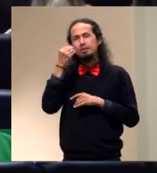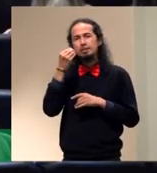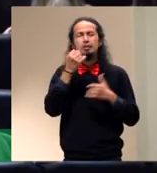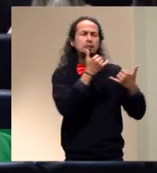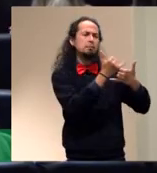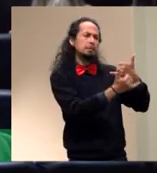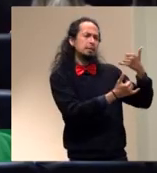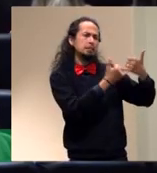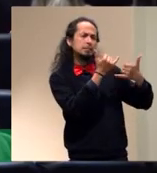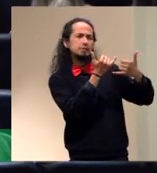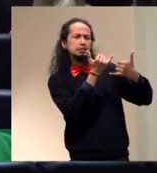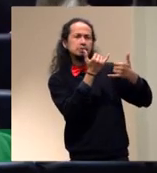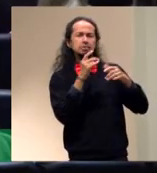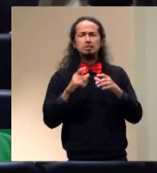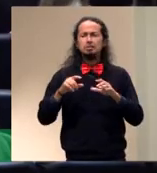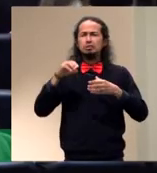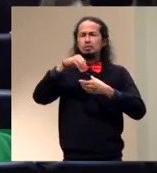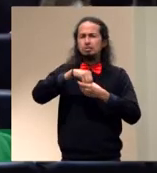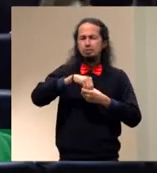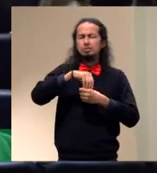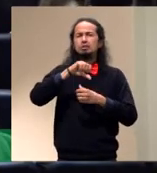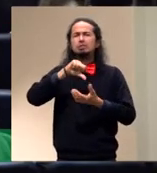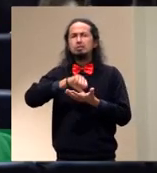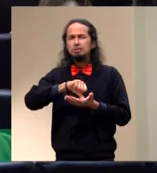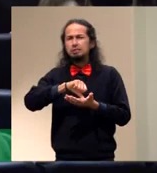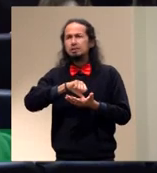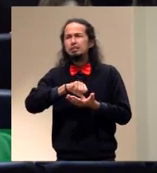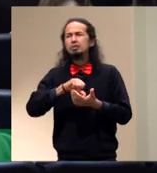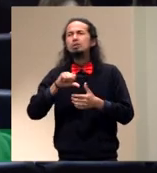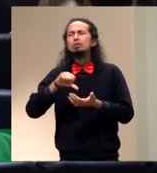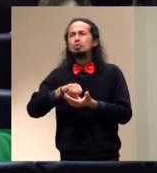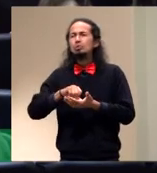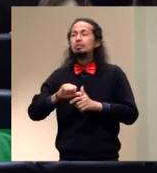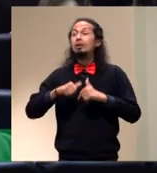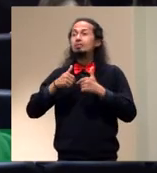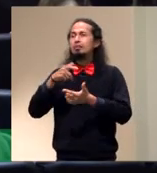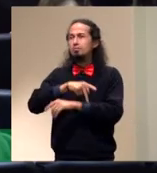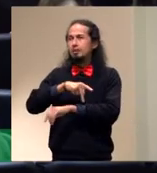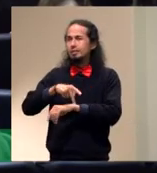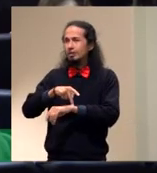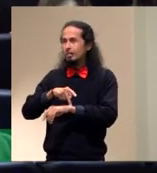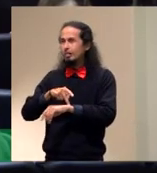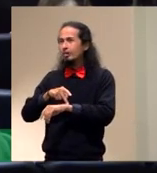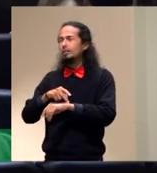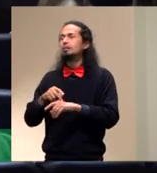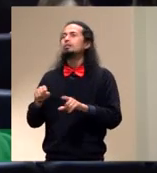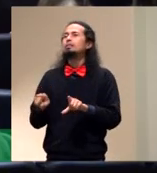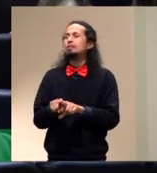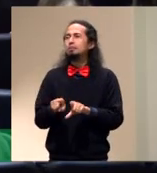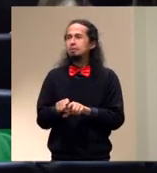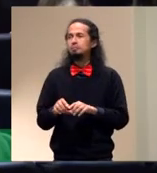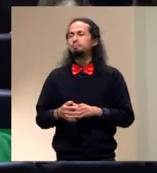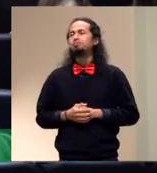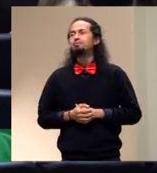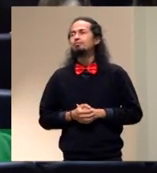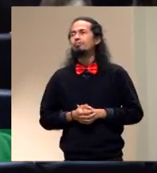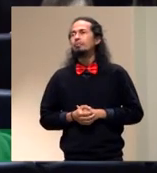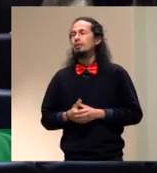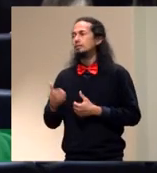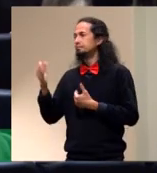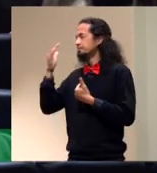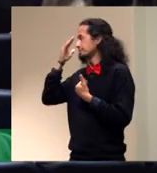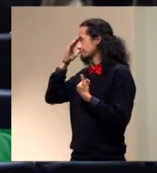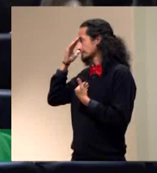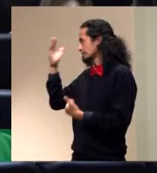interação no centro, e os núcleos de ação pedagógica, em alguma medida, nessa circularidade. Né. Agradeço muito a tua disponibilidade